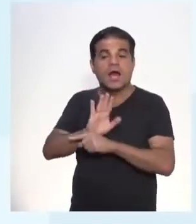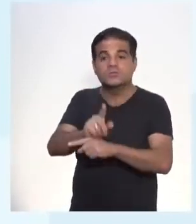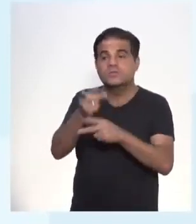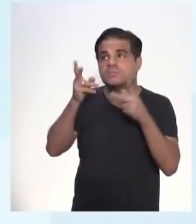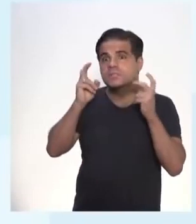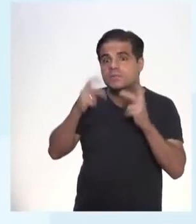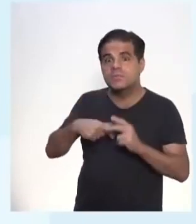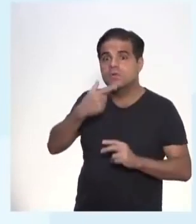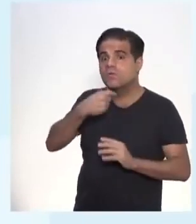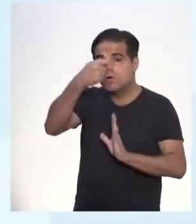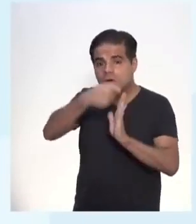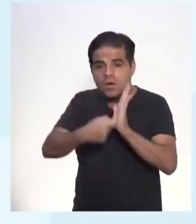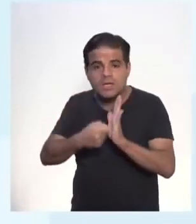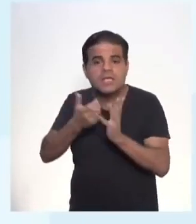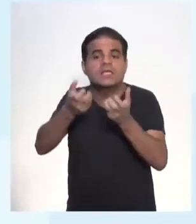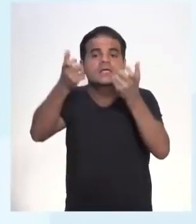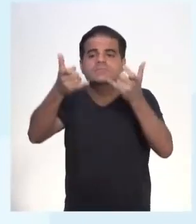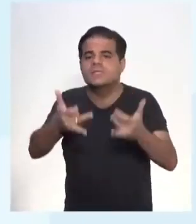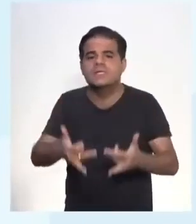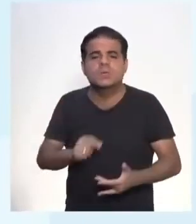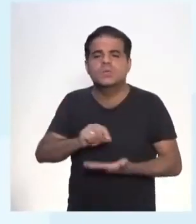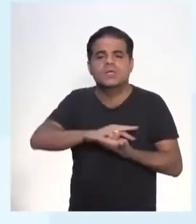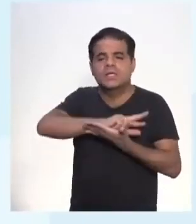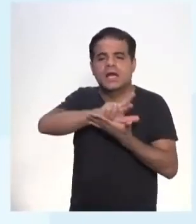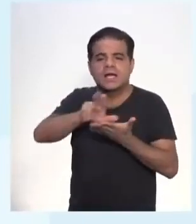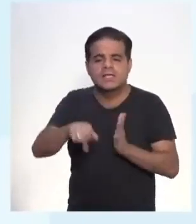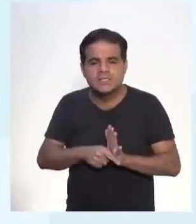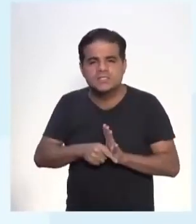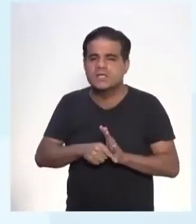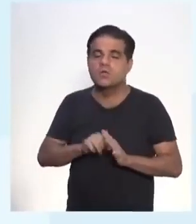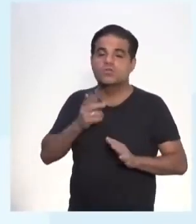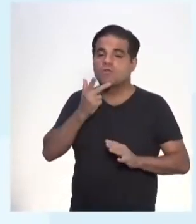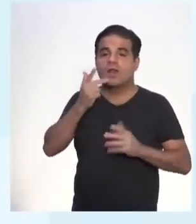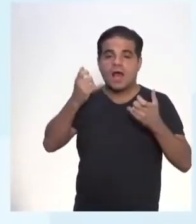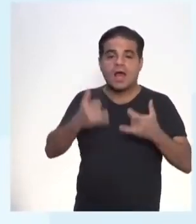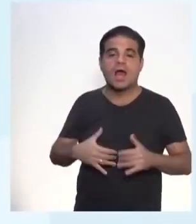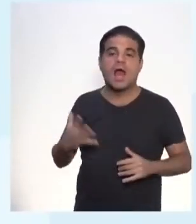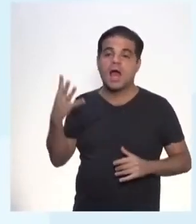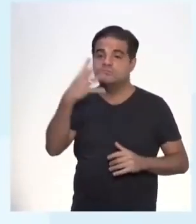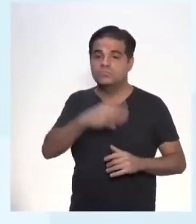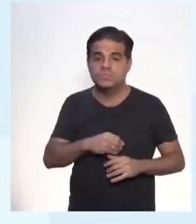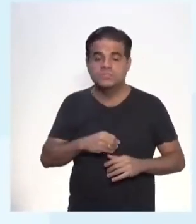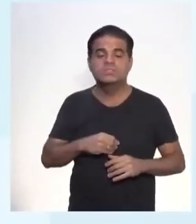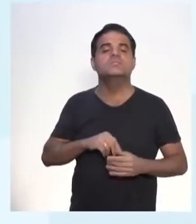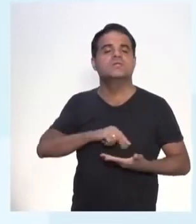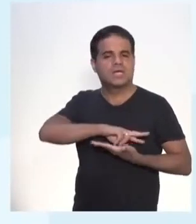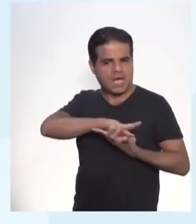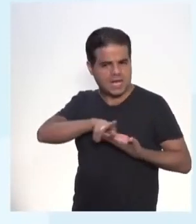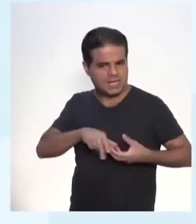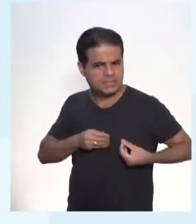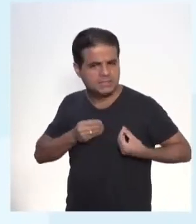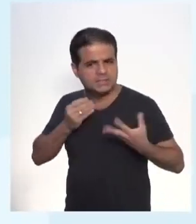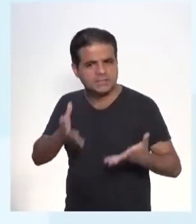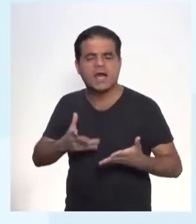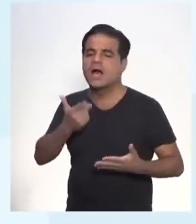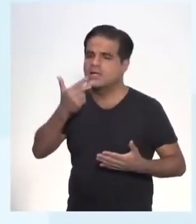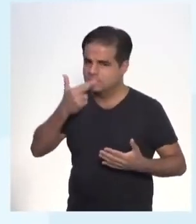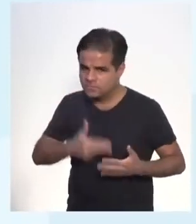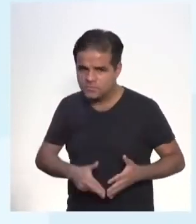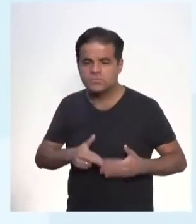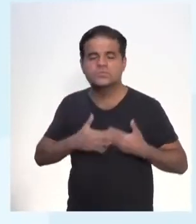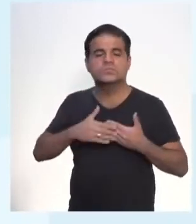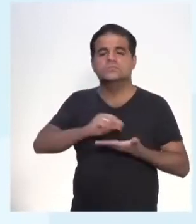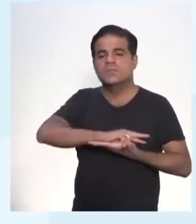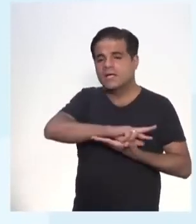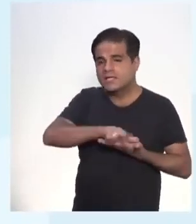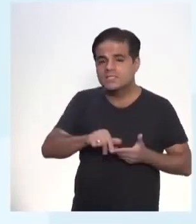que o autor quer enfatizar uma característica. Ele não simplesmente fala assim, a menina é bonita, ele vai dar algumas características aí, ele reforça a característica